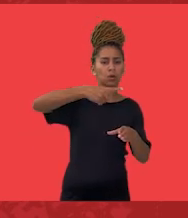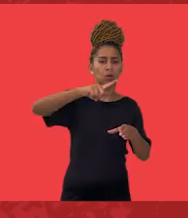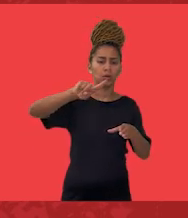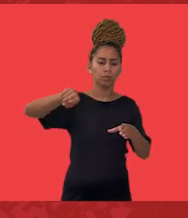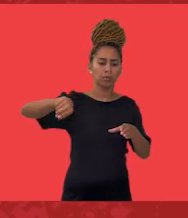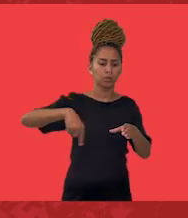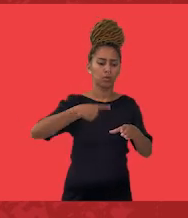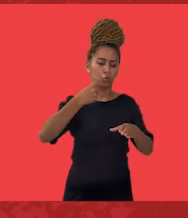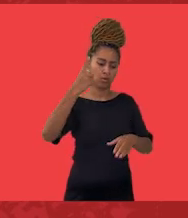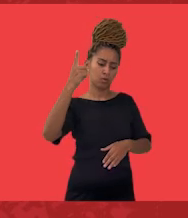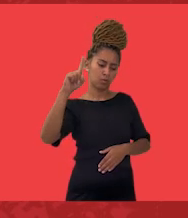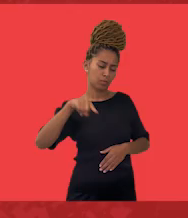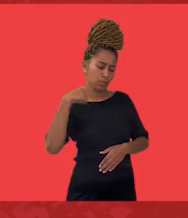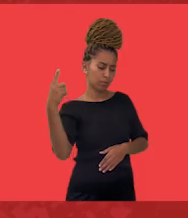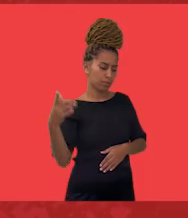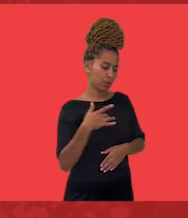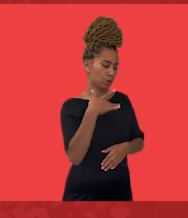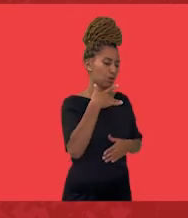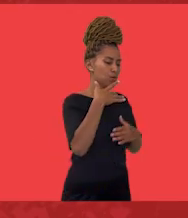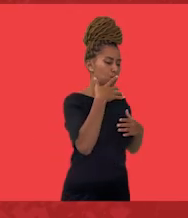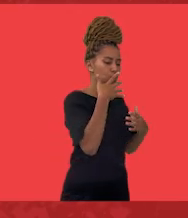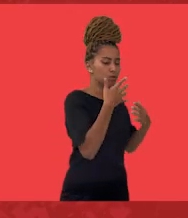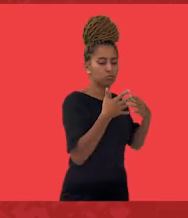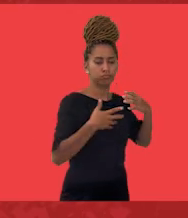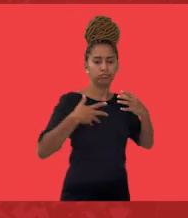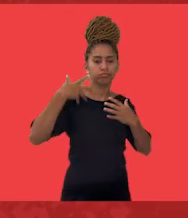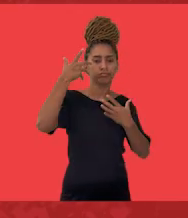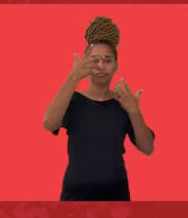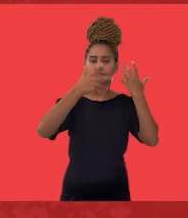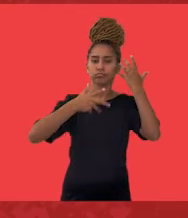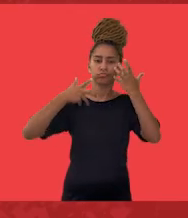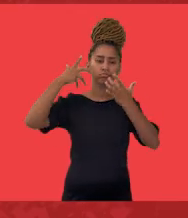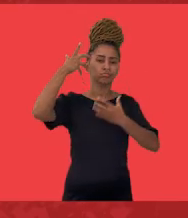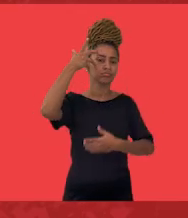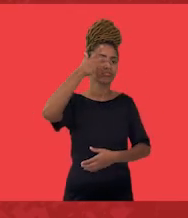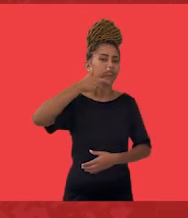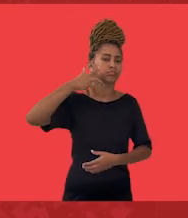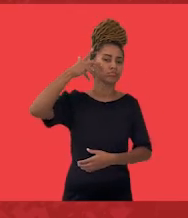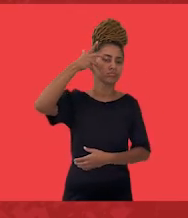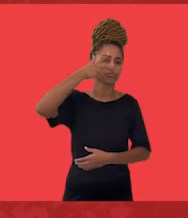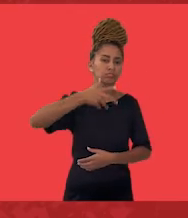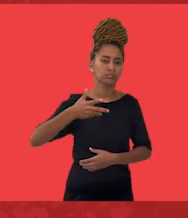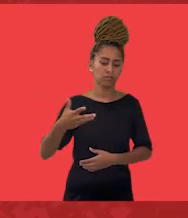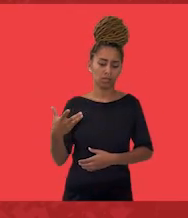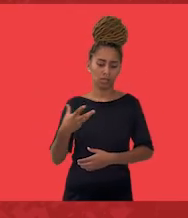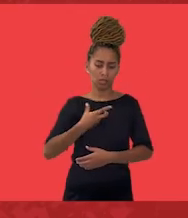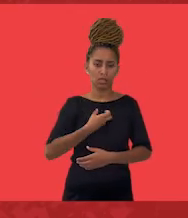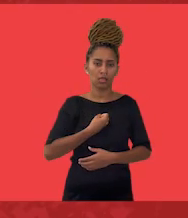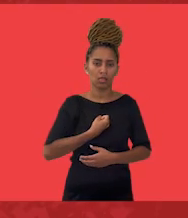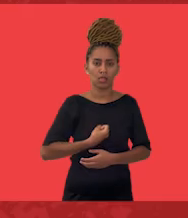tempos. E aos domingos, transmutada, pede perdão entre